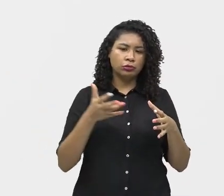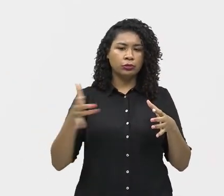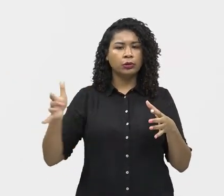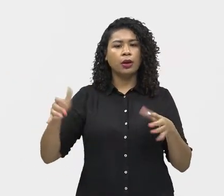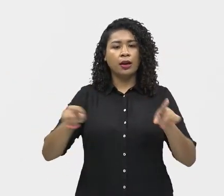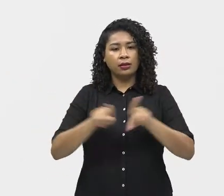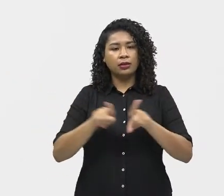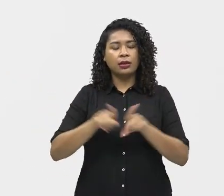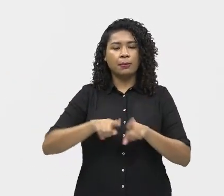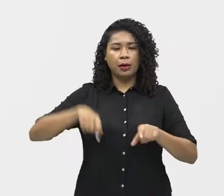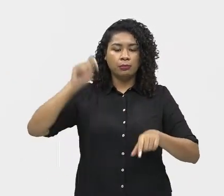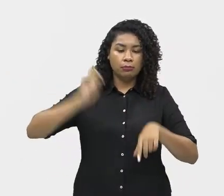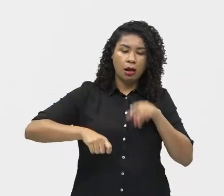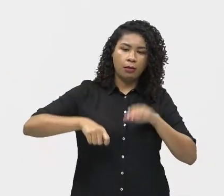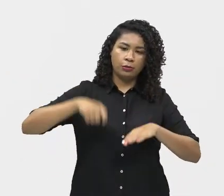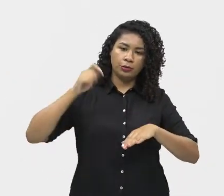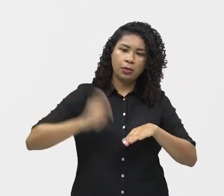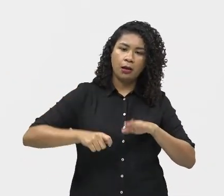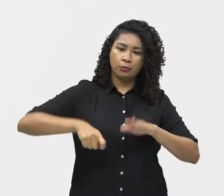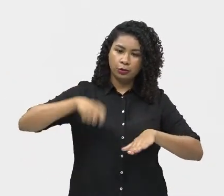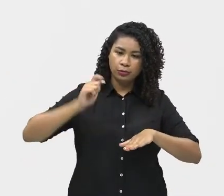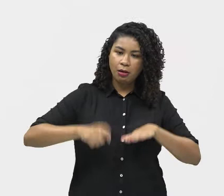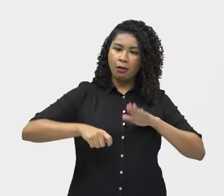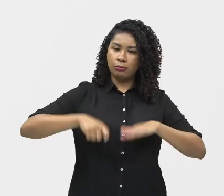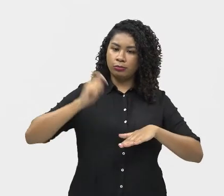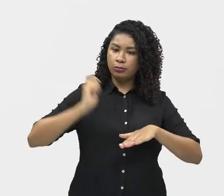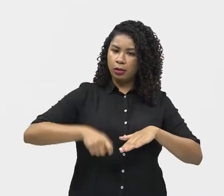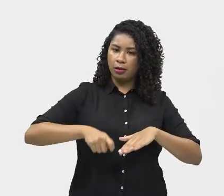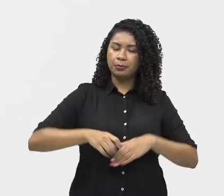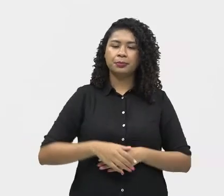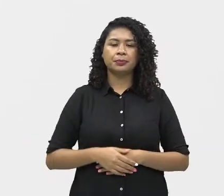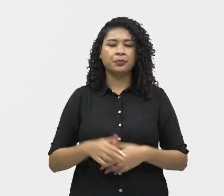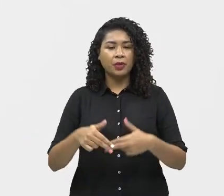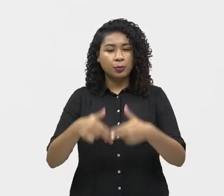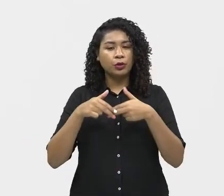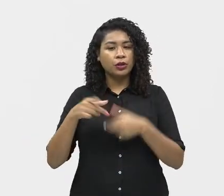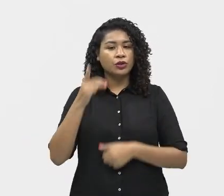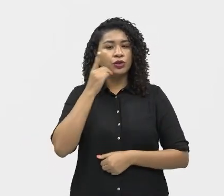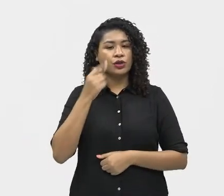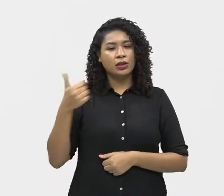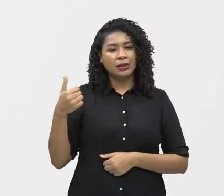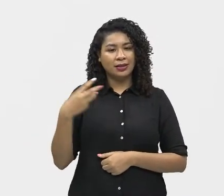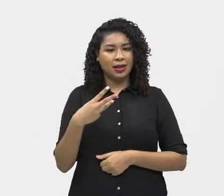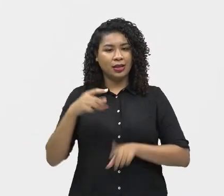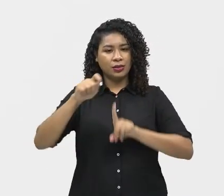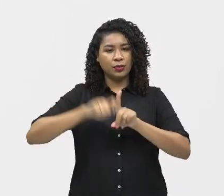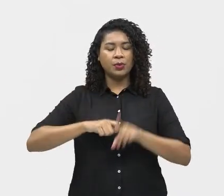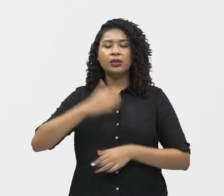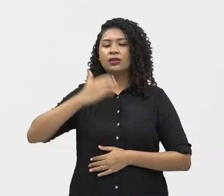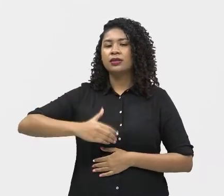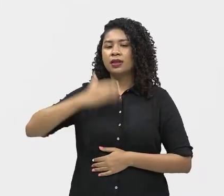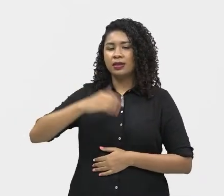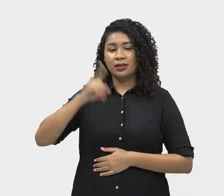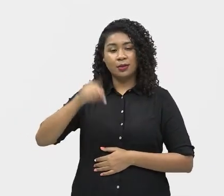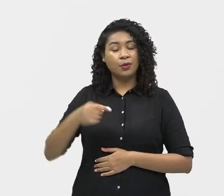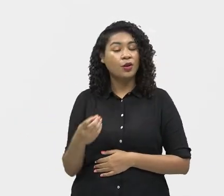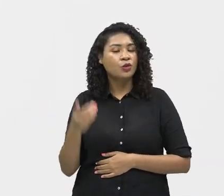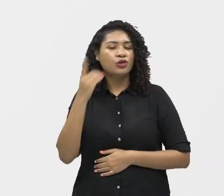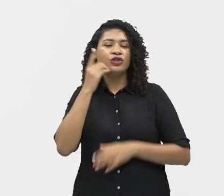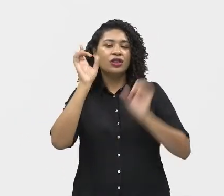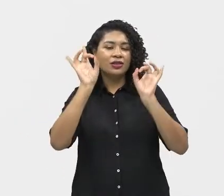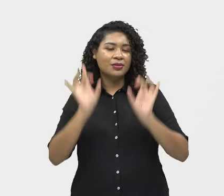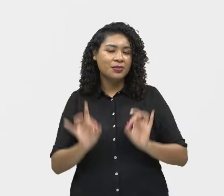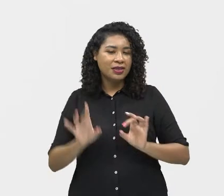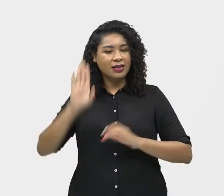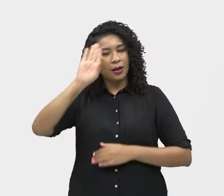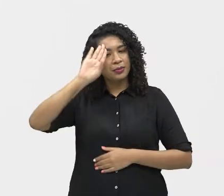o Dia Nacional do Forró. Então, qual a dança característica? Tanto o Nordeste, também